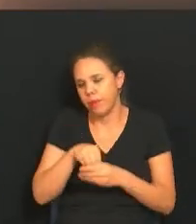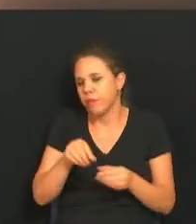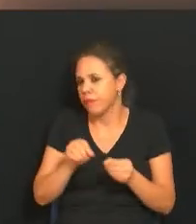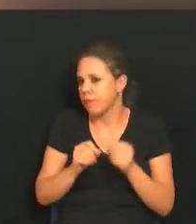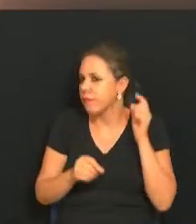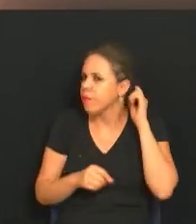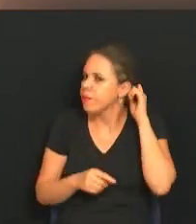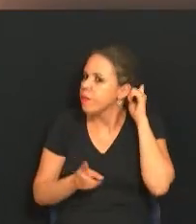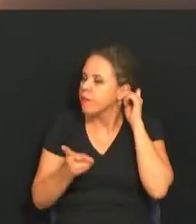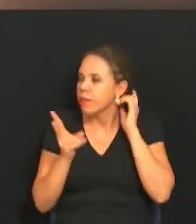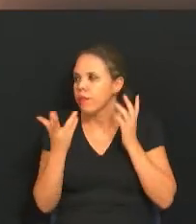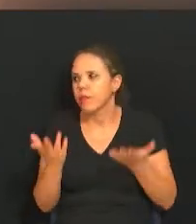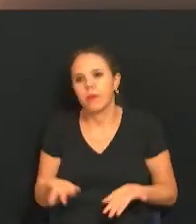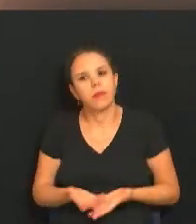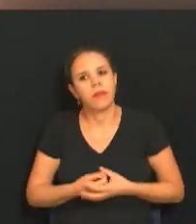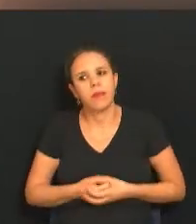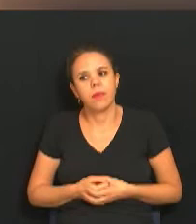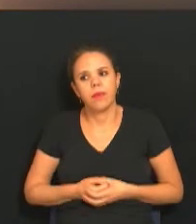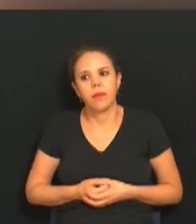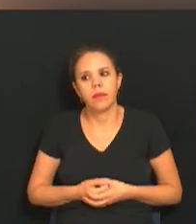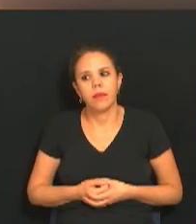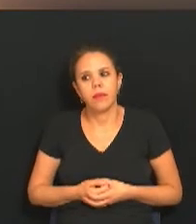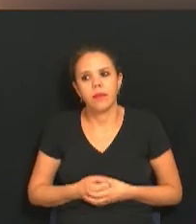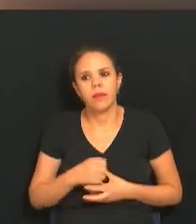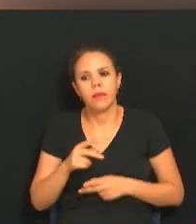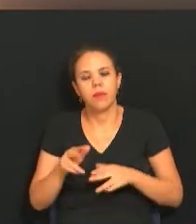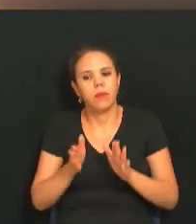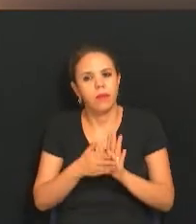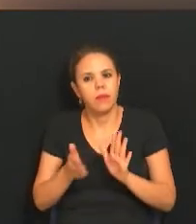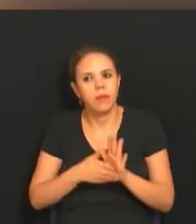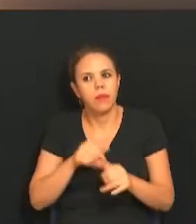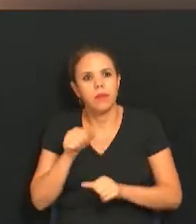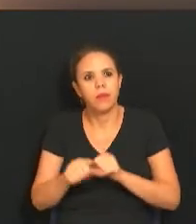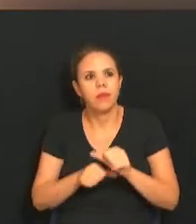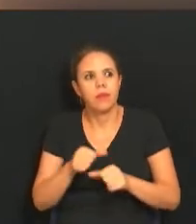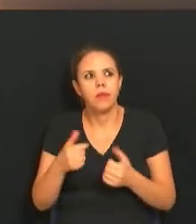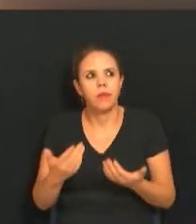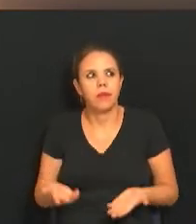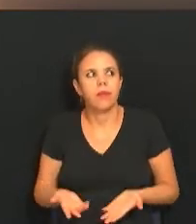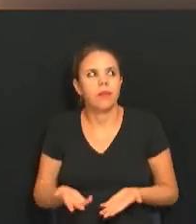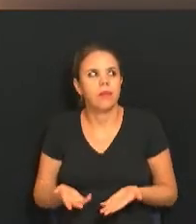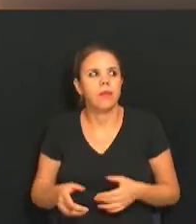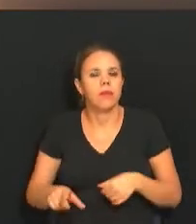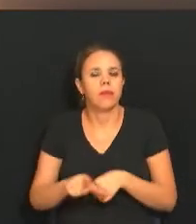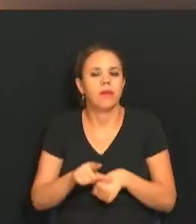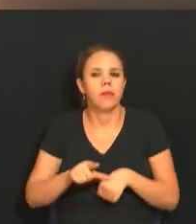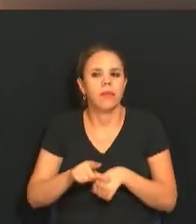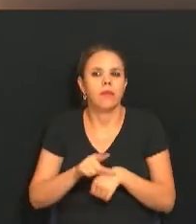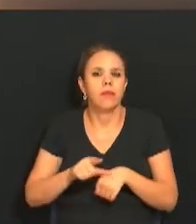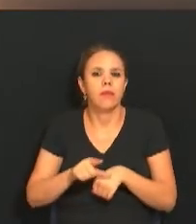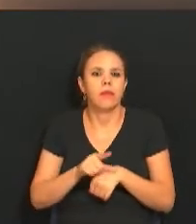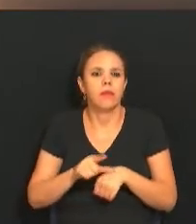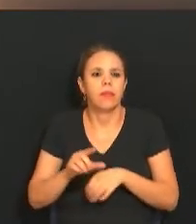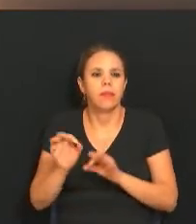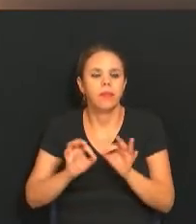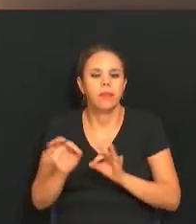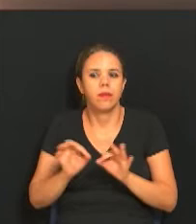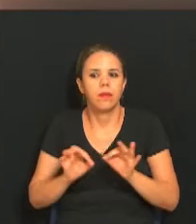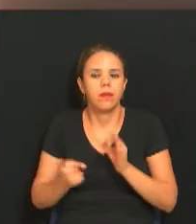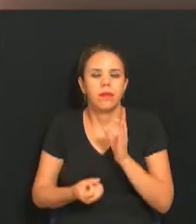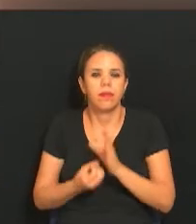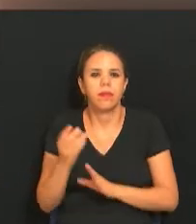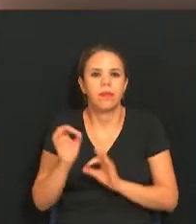dar continuidade a isso, propondo alguma alteração na legislação, aprimorando, criando esse